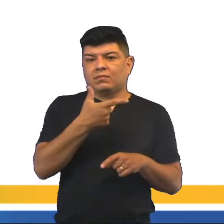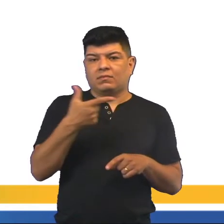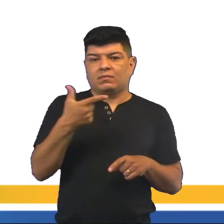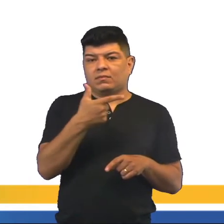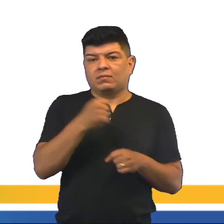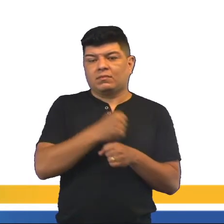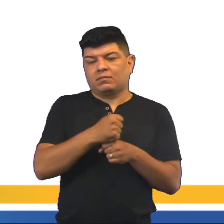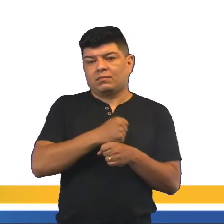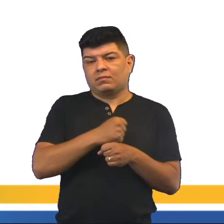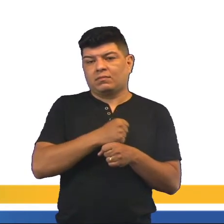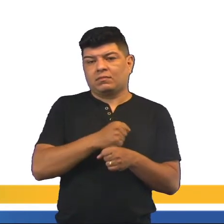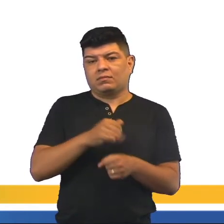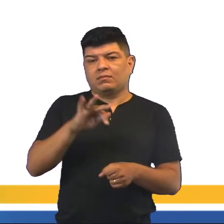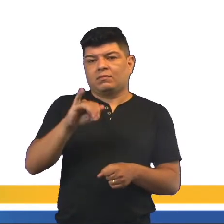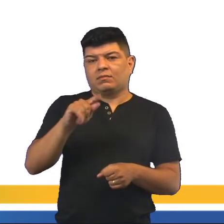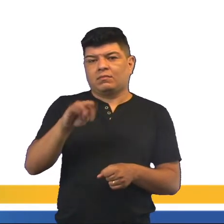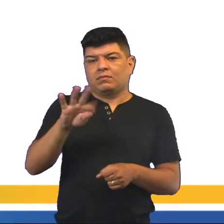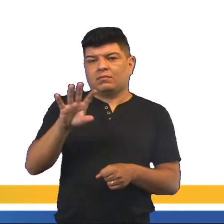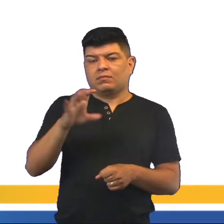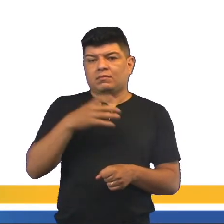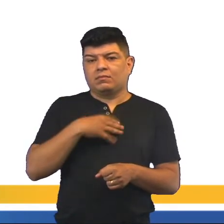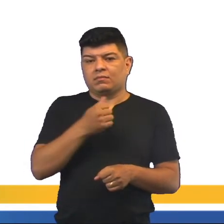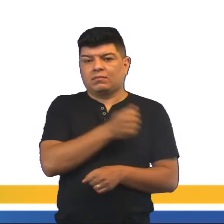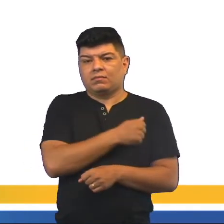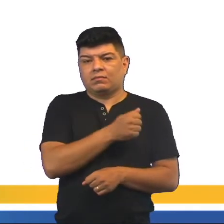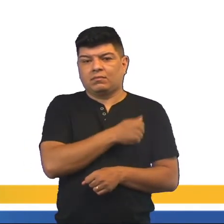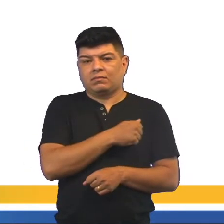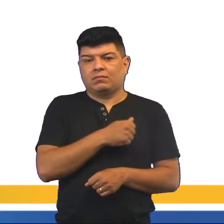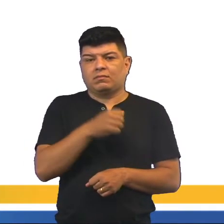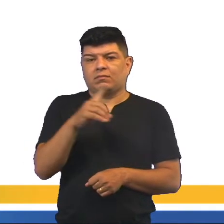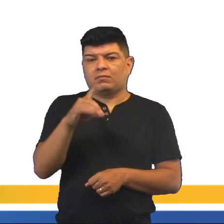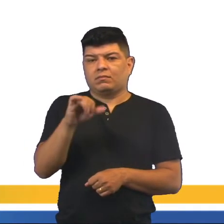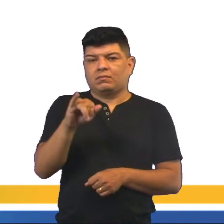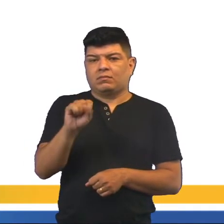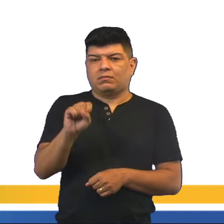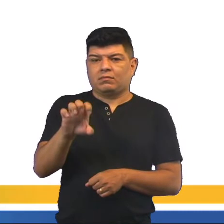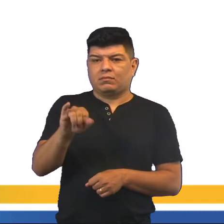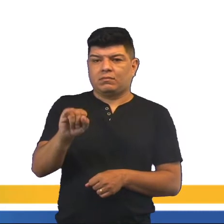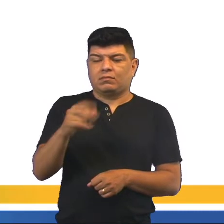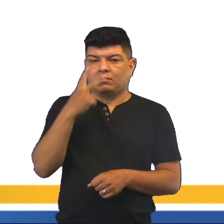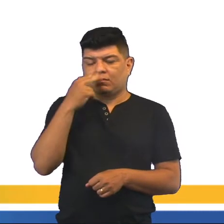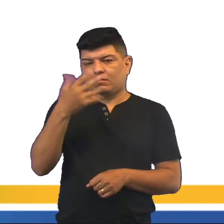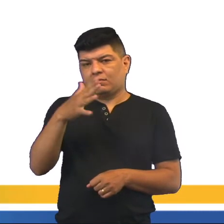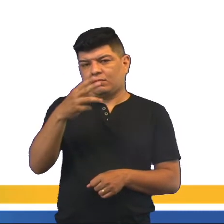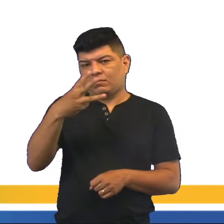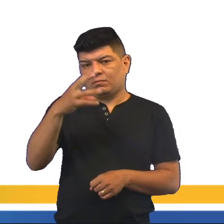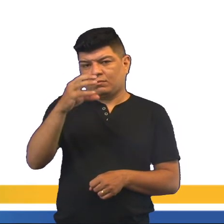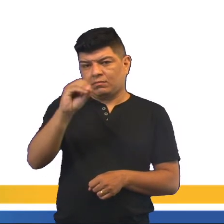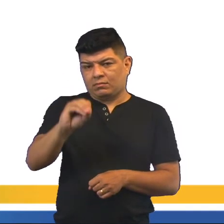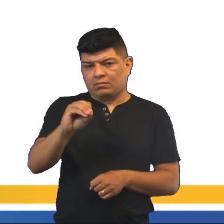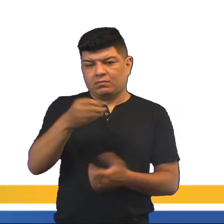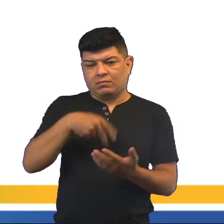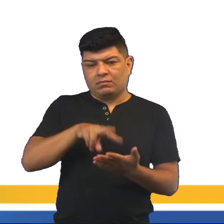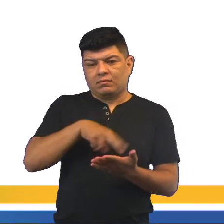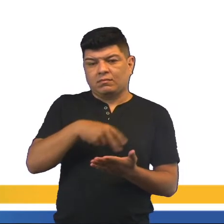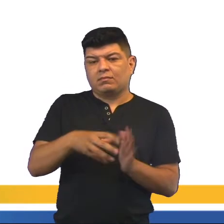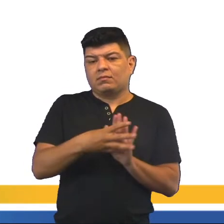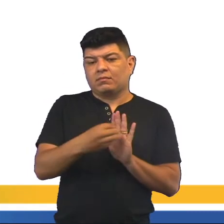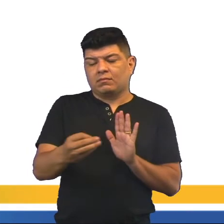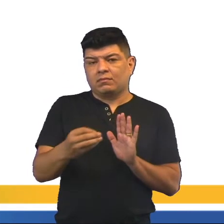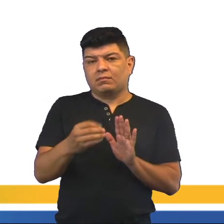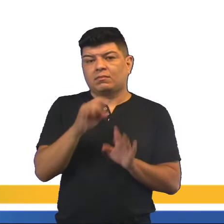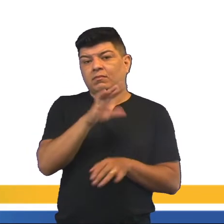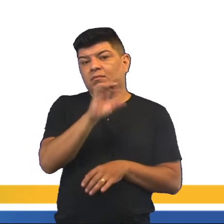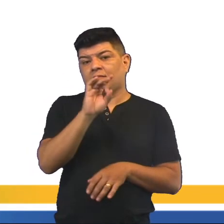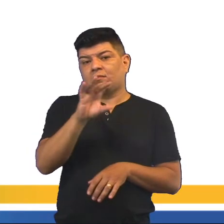22 anos, Feuillette e seu aluno Désais publicaram cerca de 30 coleções de danças, onde